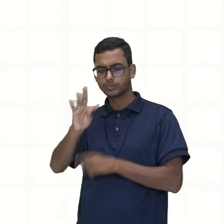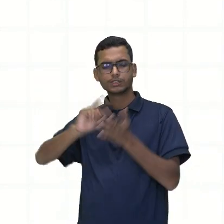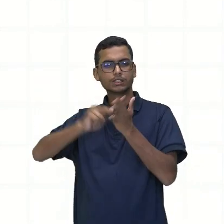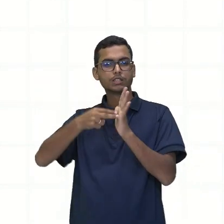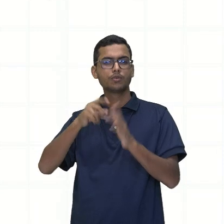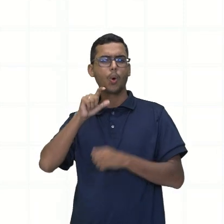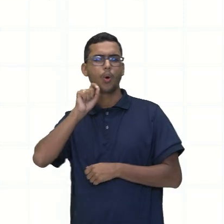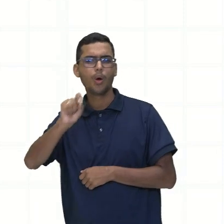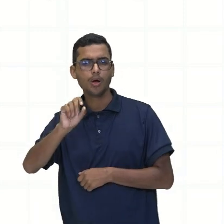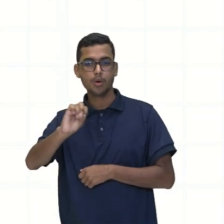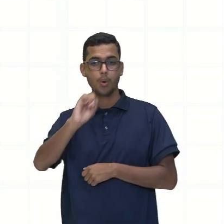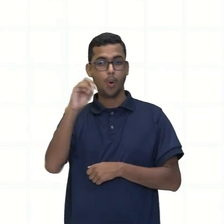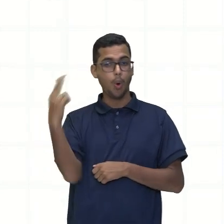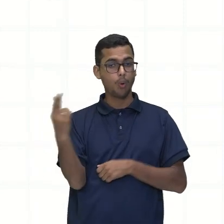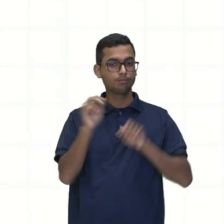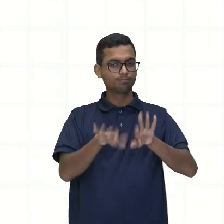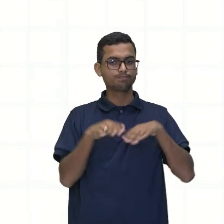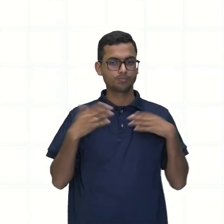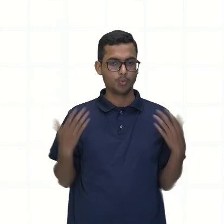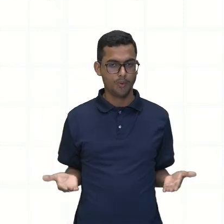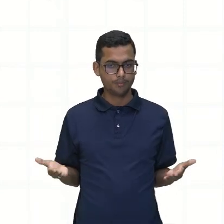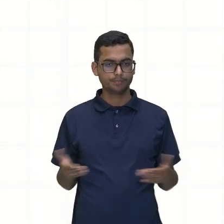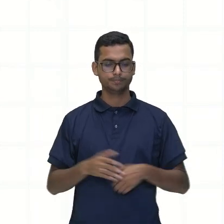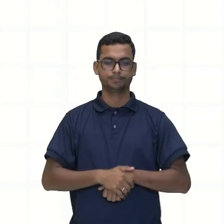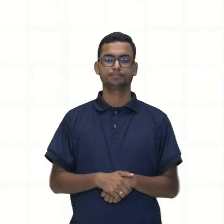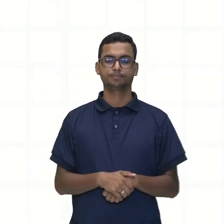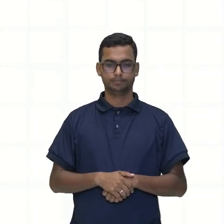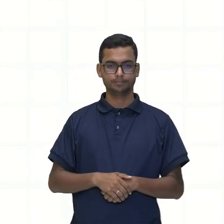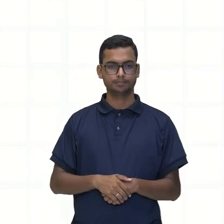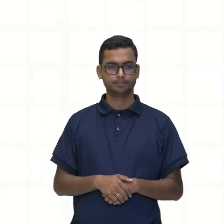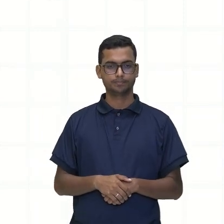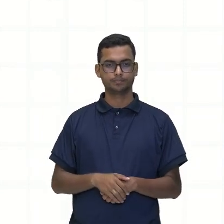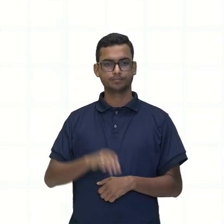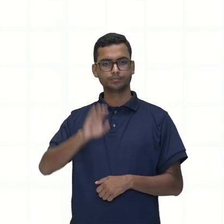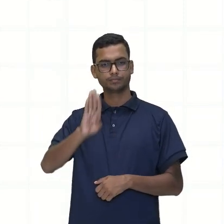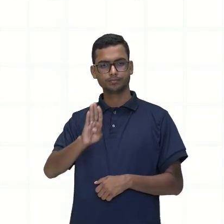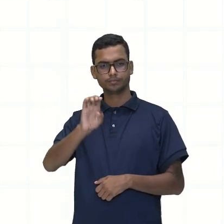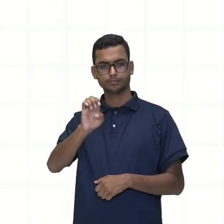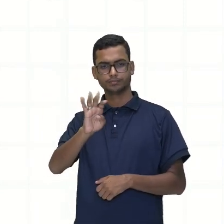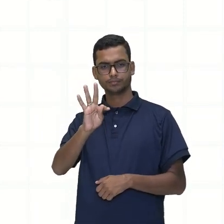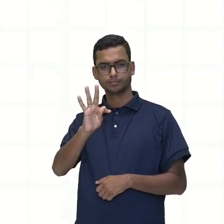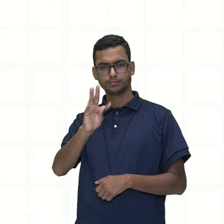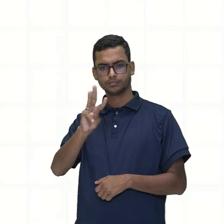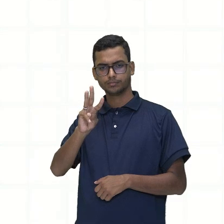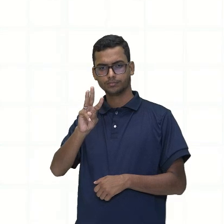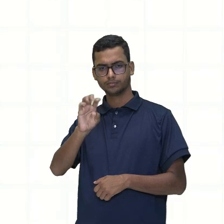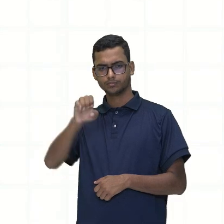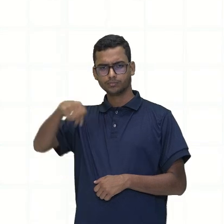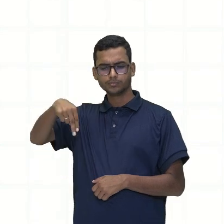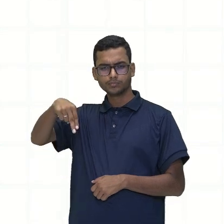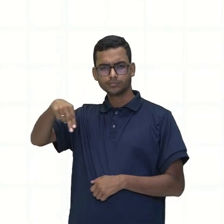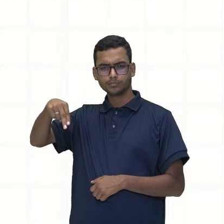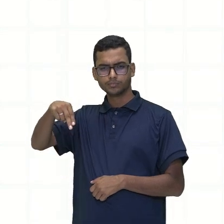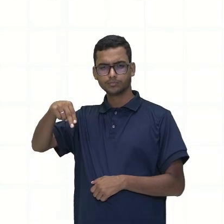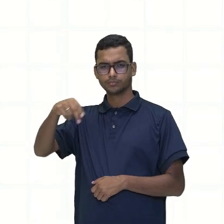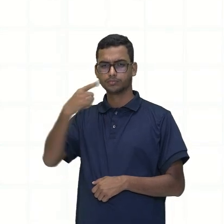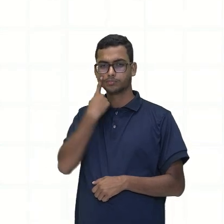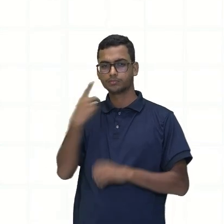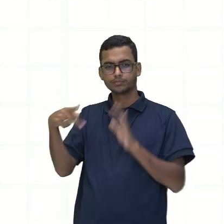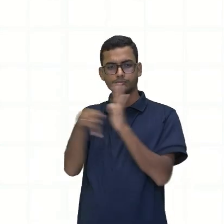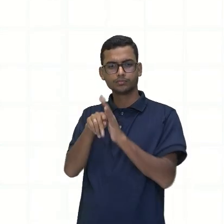the difference? Qual é a diferença between, a palavra entre o quê? the metaverse and the